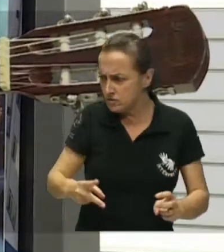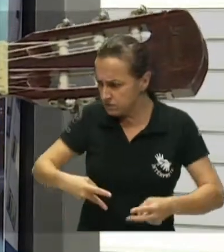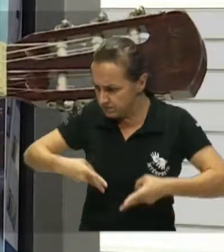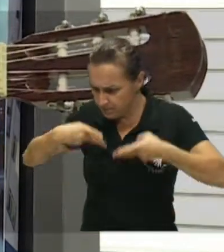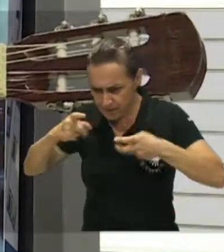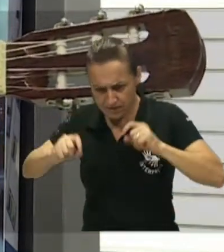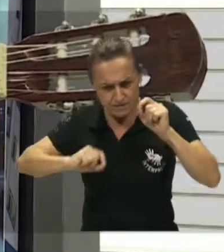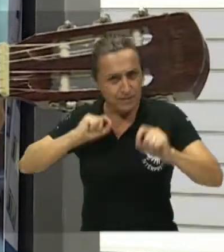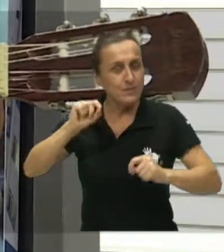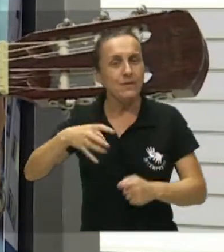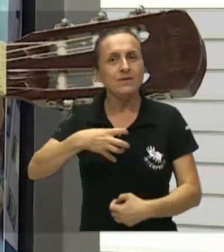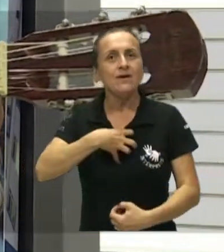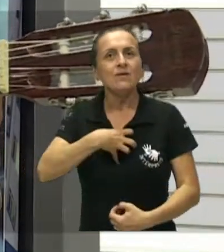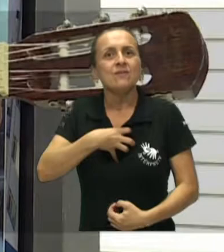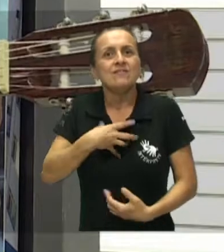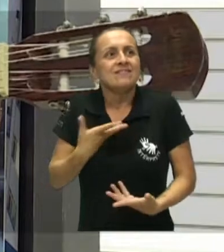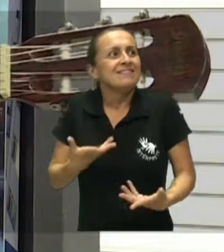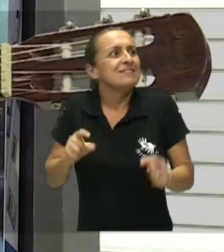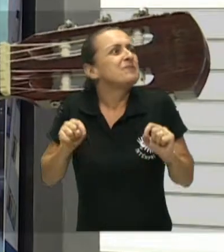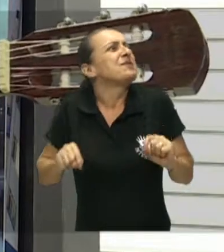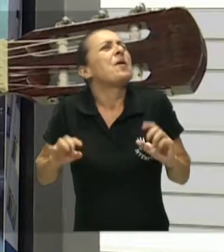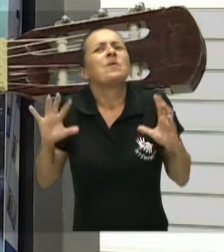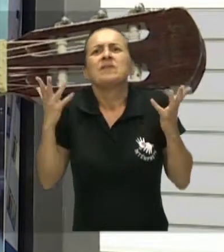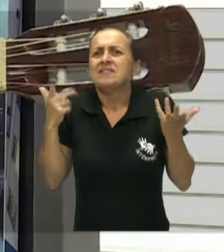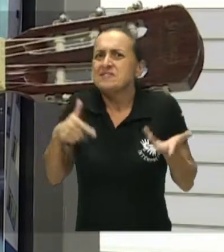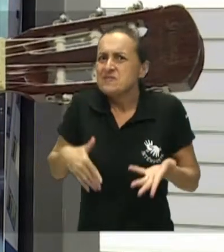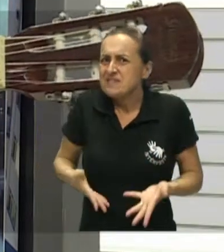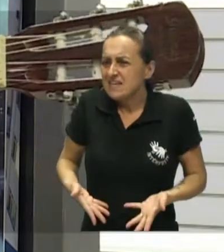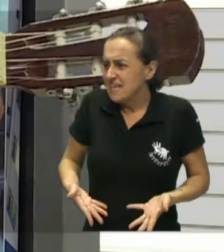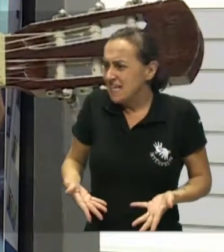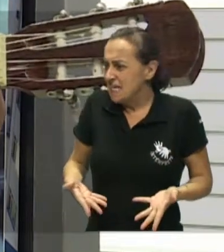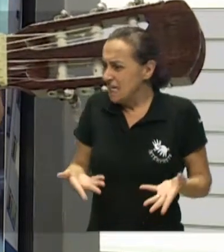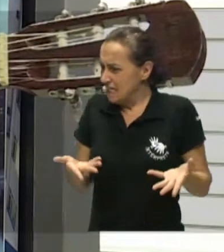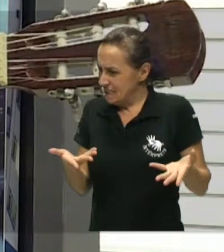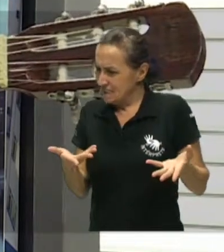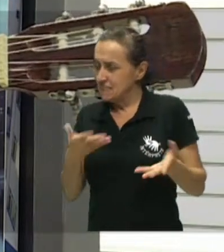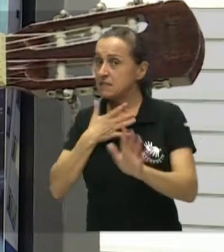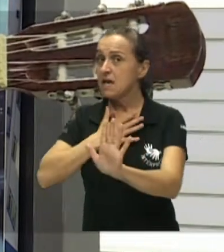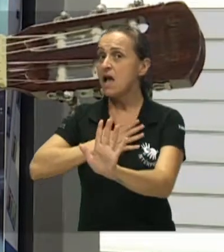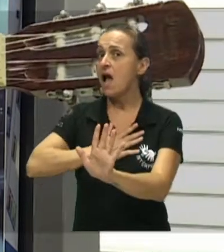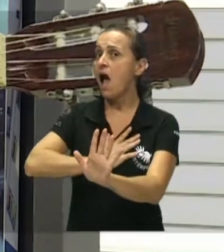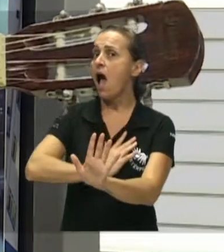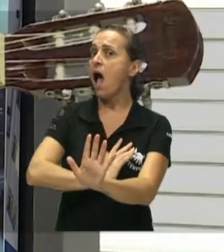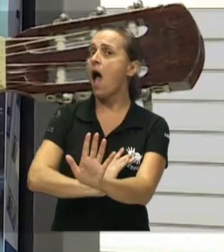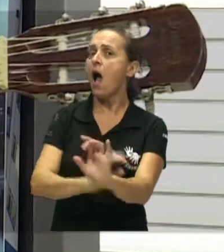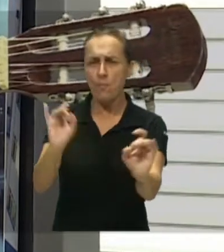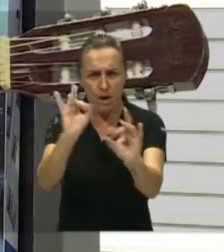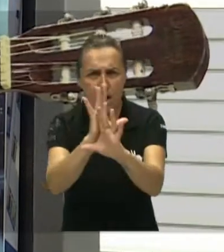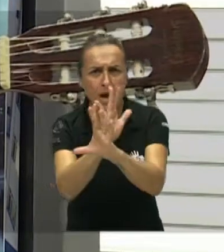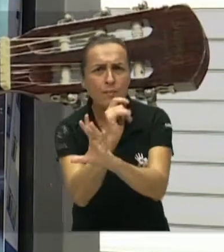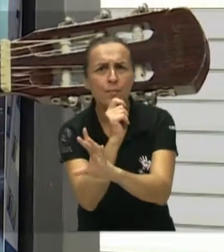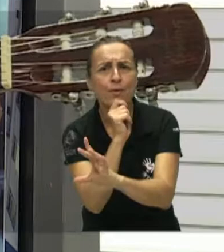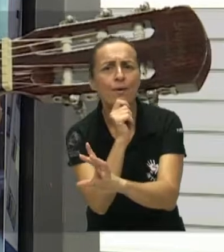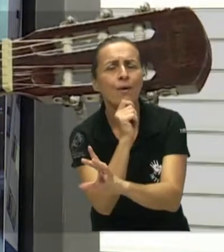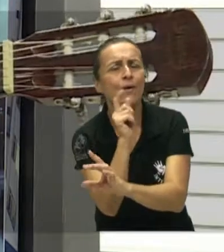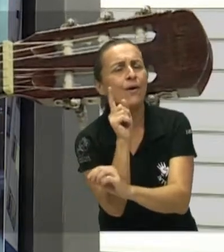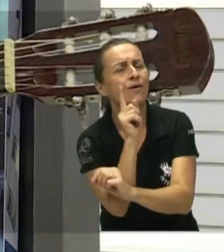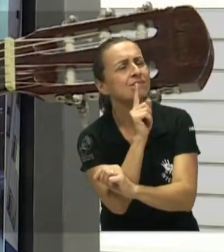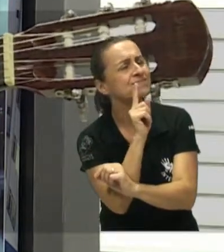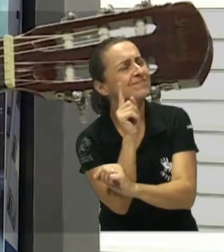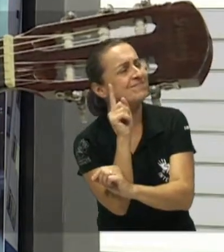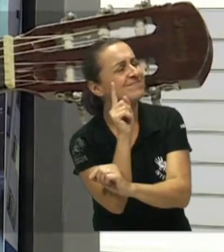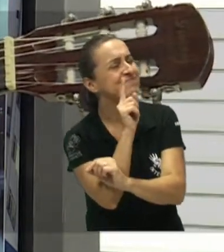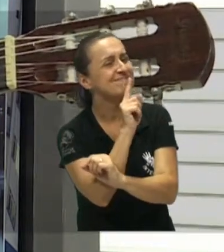para perceber o que aconteceu aqui, mas devagar ainda não chegou o